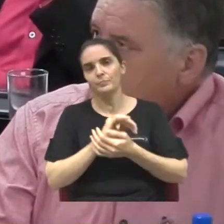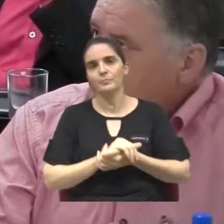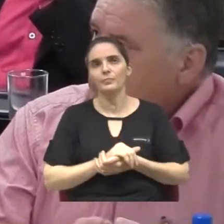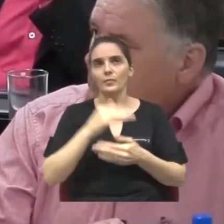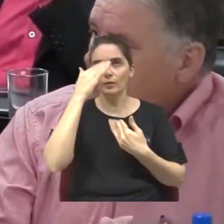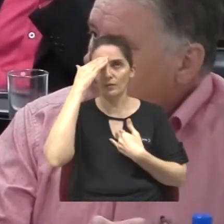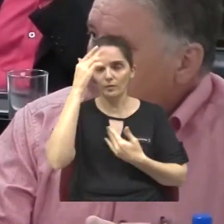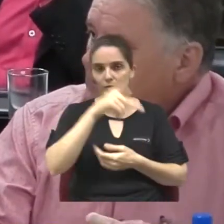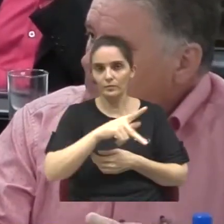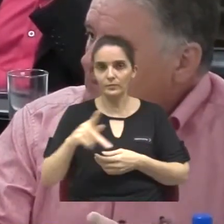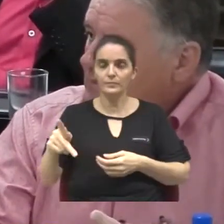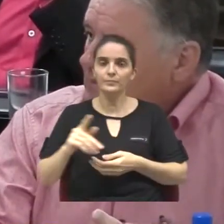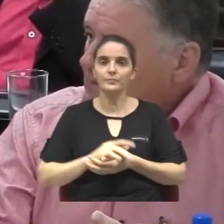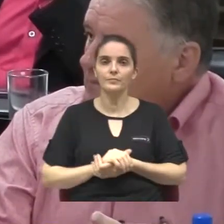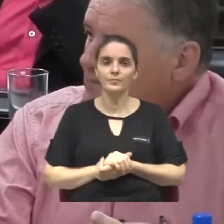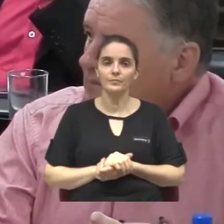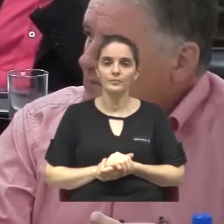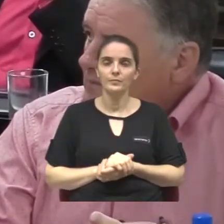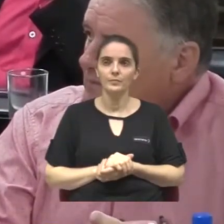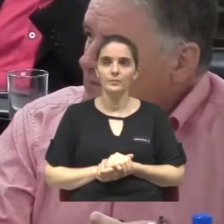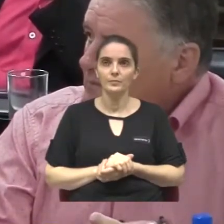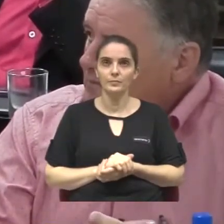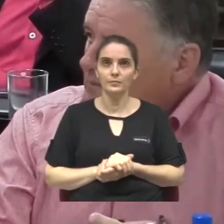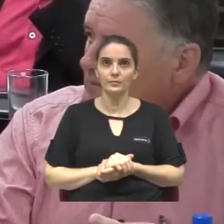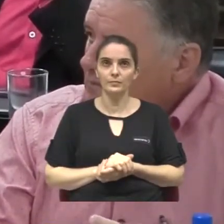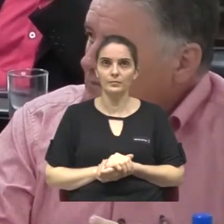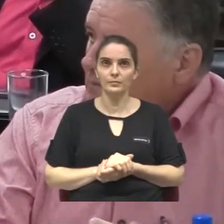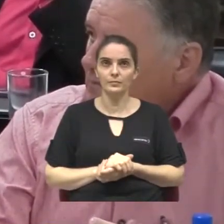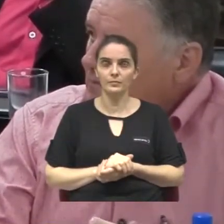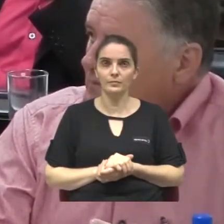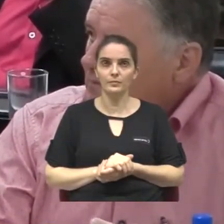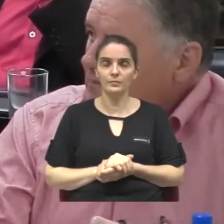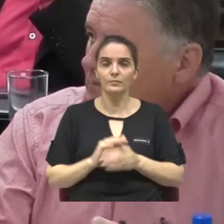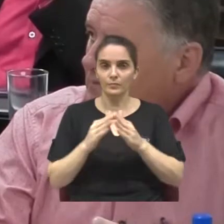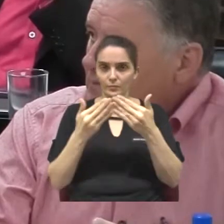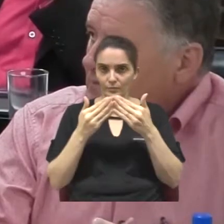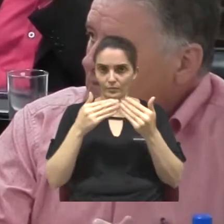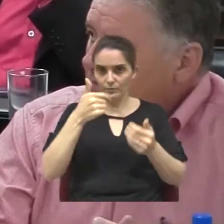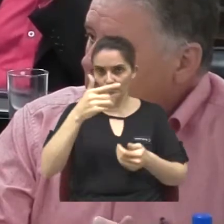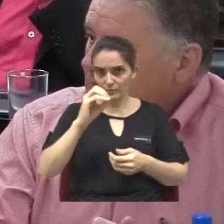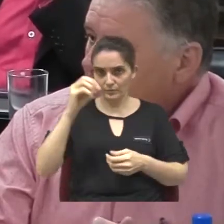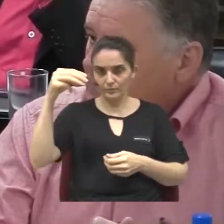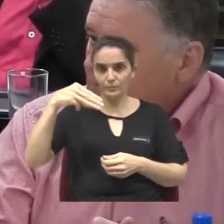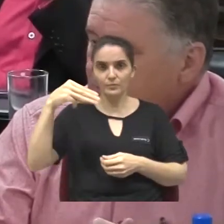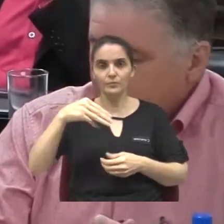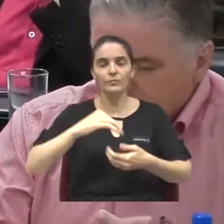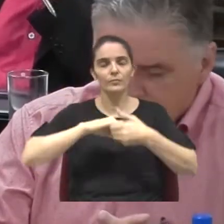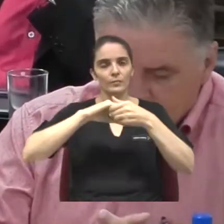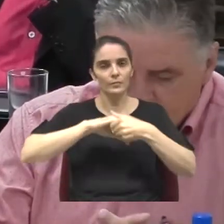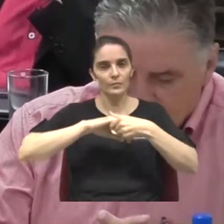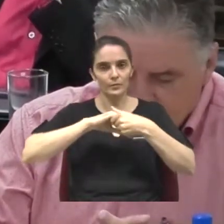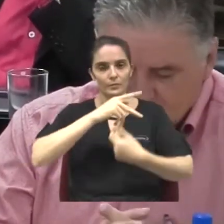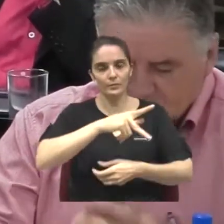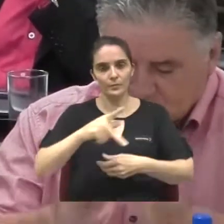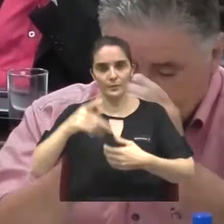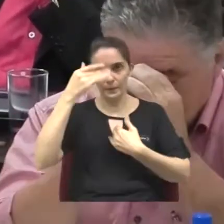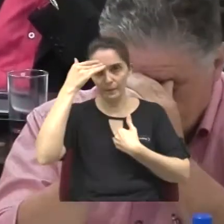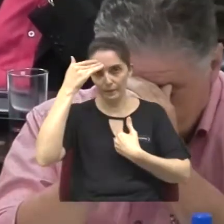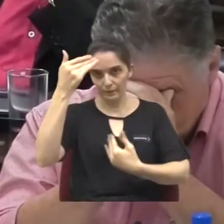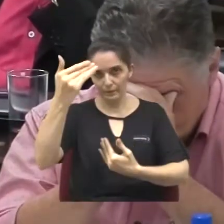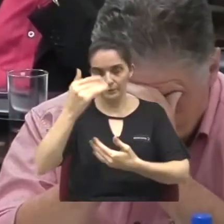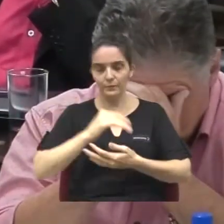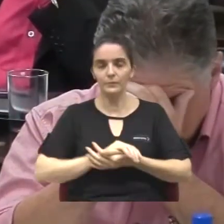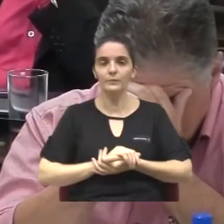Obrigado, presidente. Volte nos 10 minutos novamente, que eu atrapalhei, por favor. Cumprimento Vossa Excelência, presidente, agradeço, é um